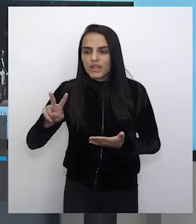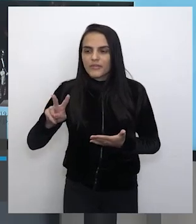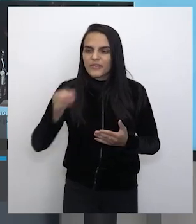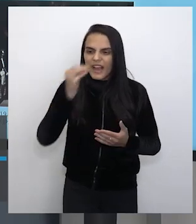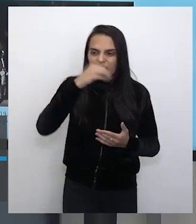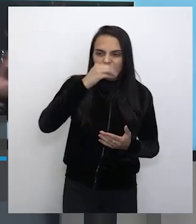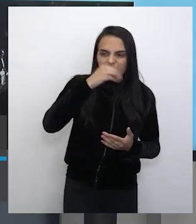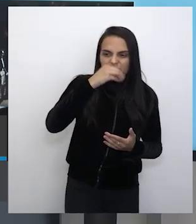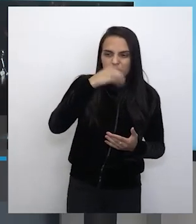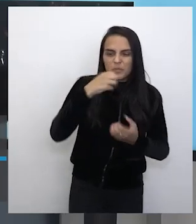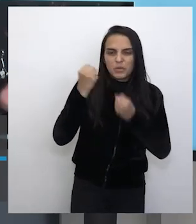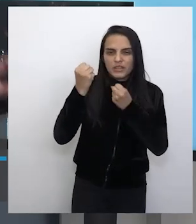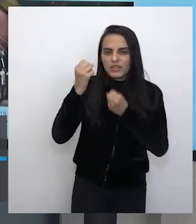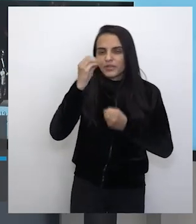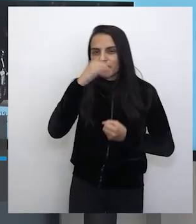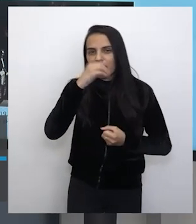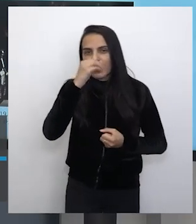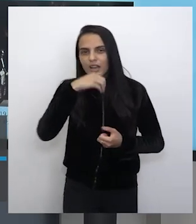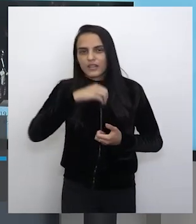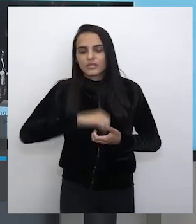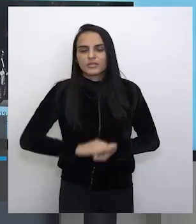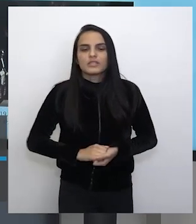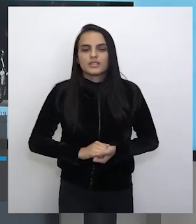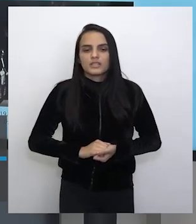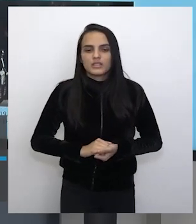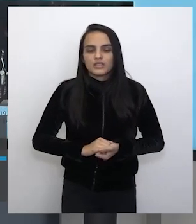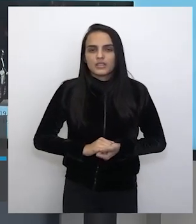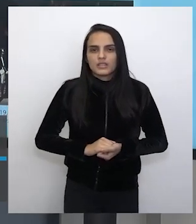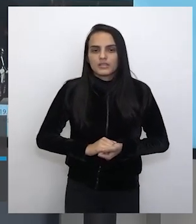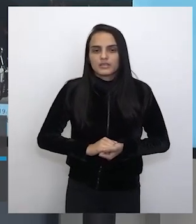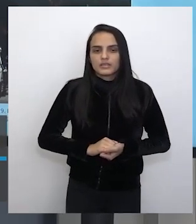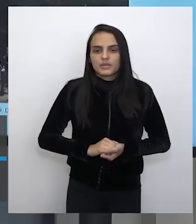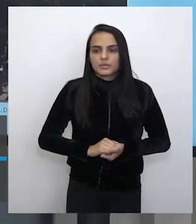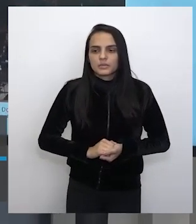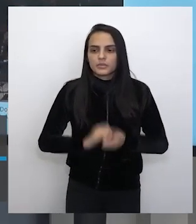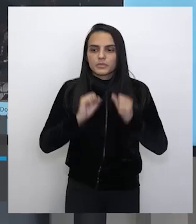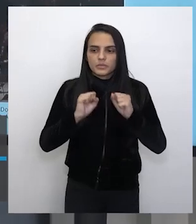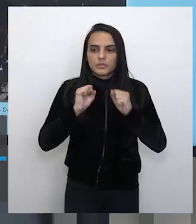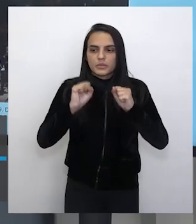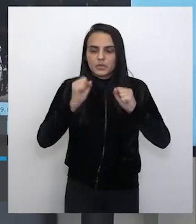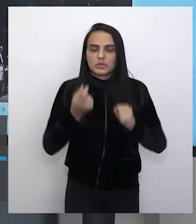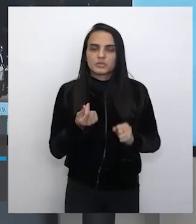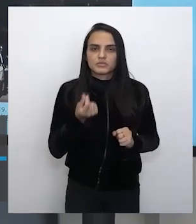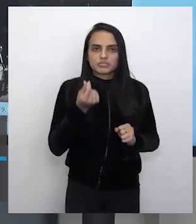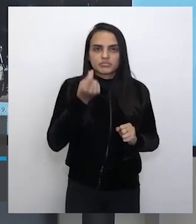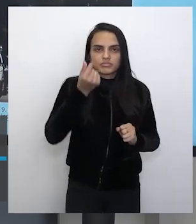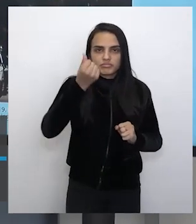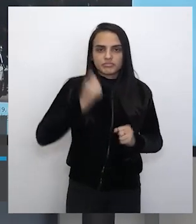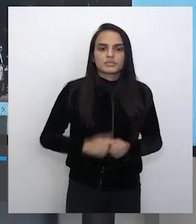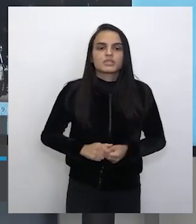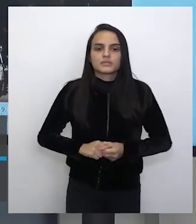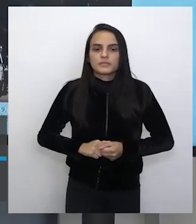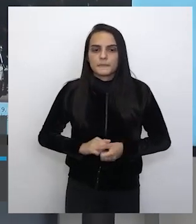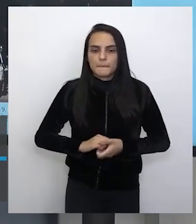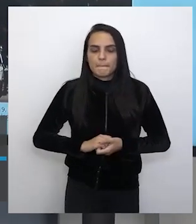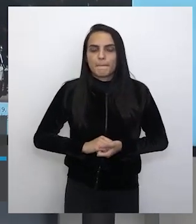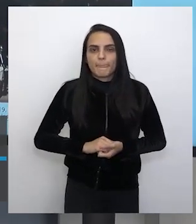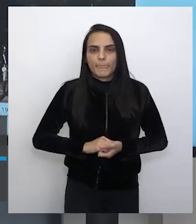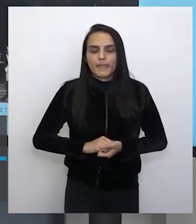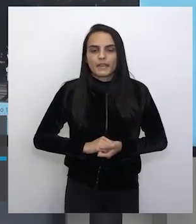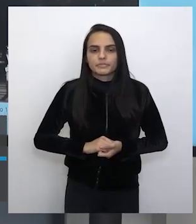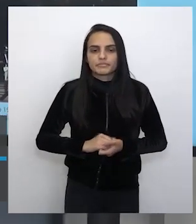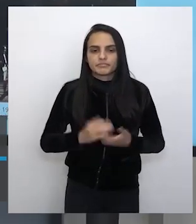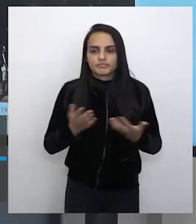desse convencimento da população, como do seu poderio econômico. Então, eles criam a Contra-Reforma nesse momento,